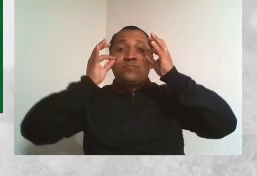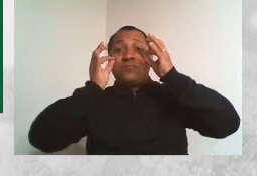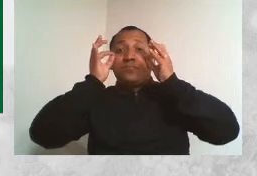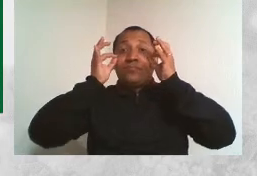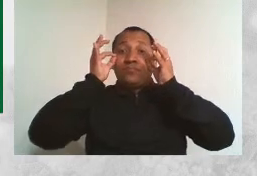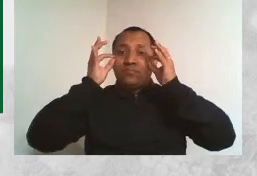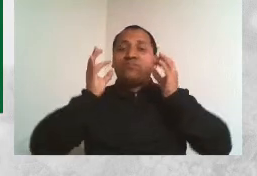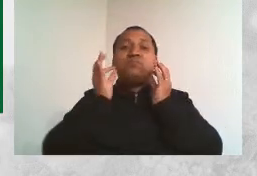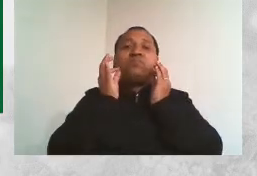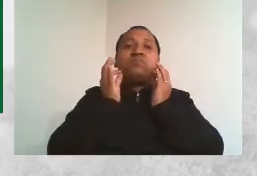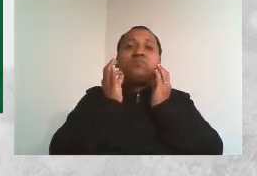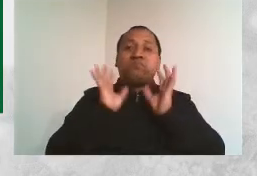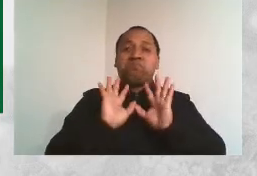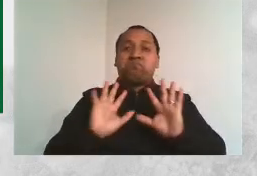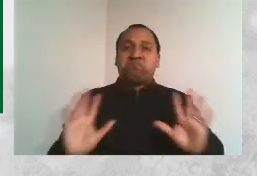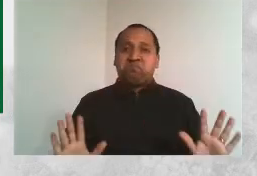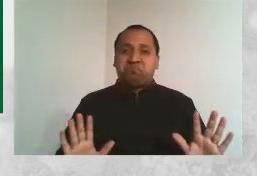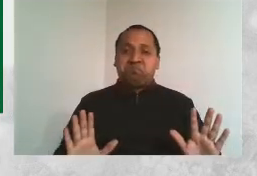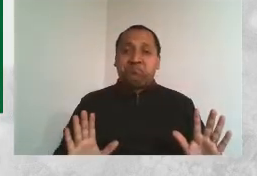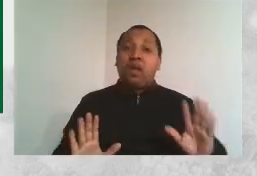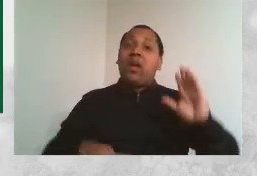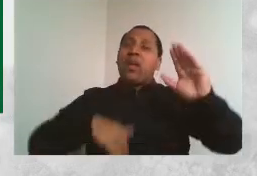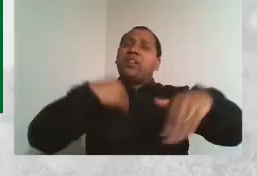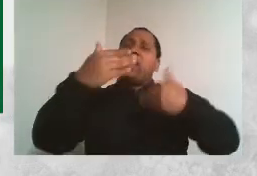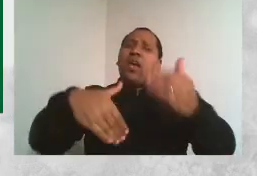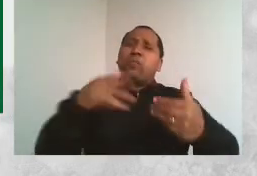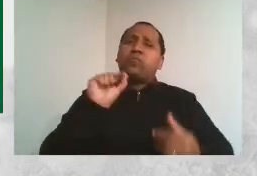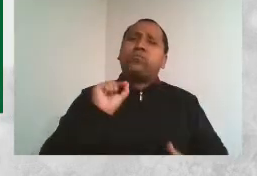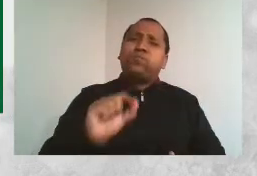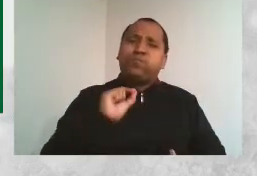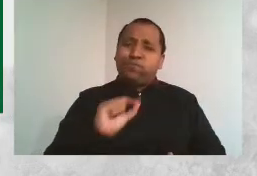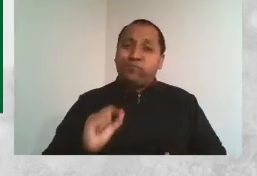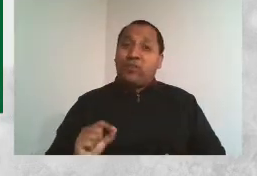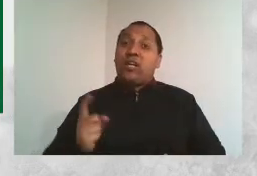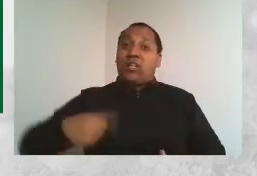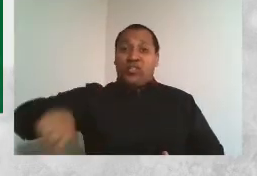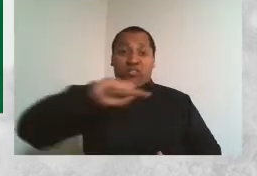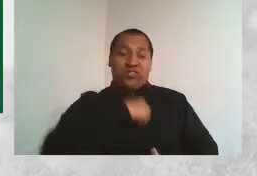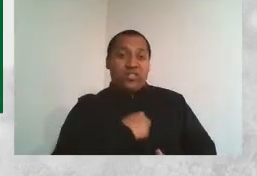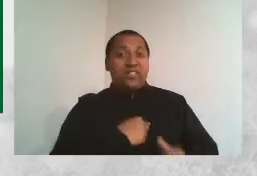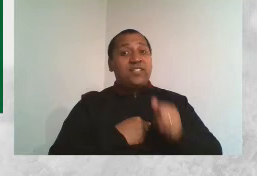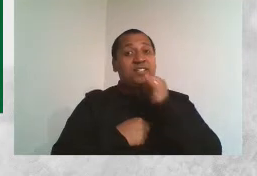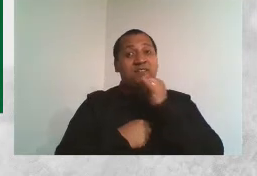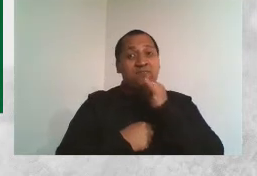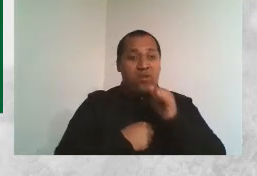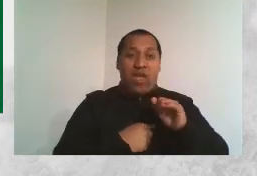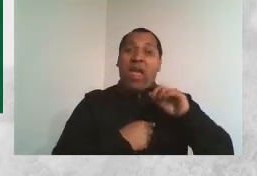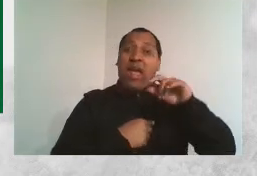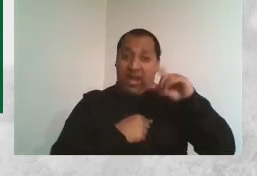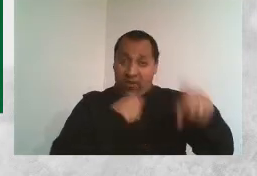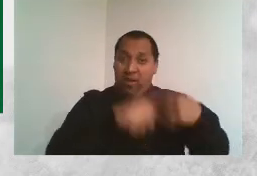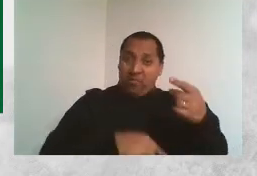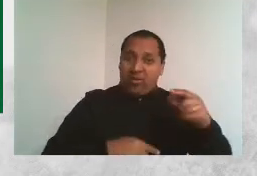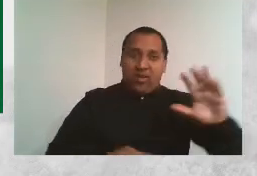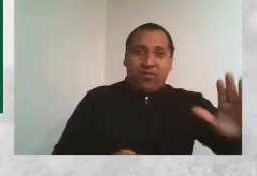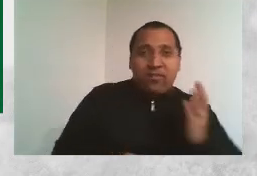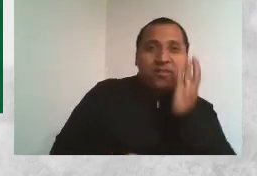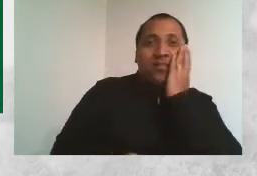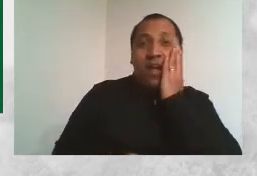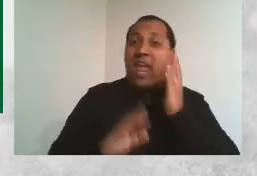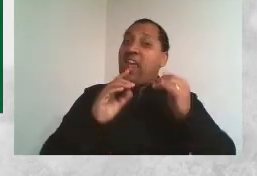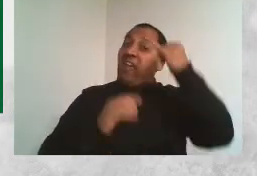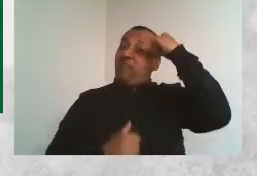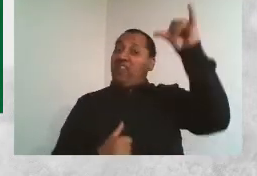rosto. Após isso, o ideal é já eu não levar mais a mão ao rosto. Então, a forma como eu